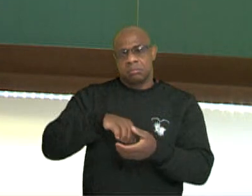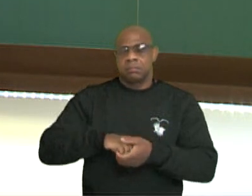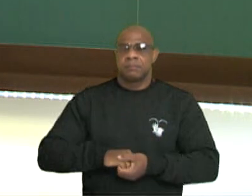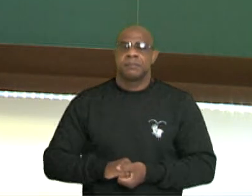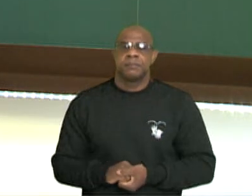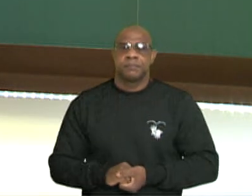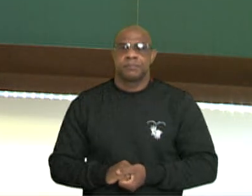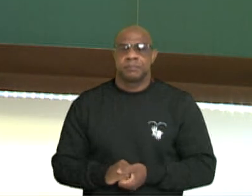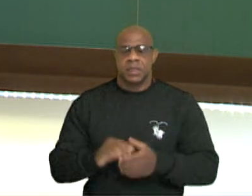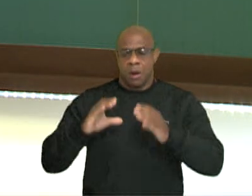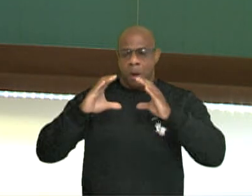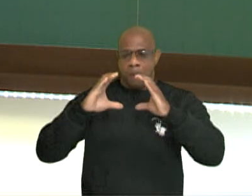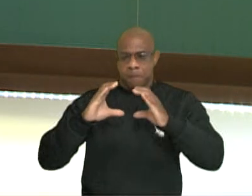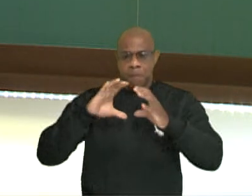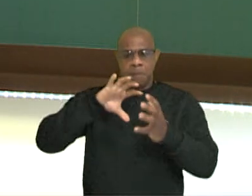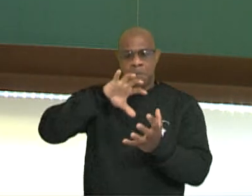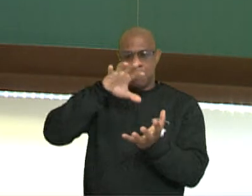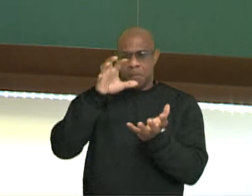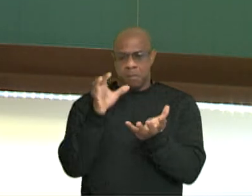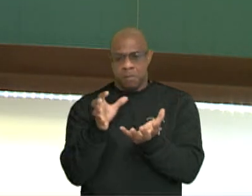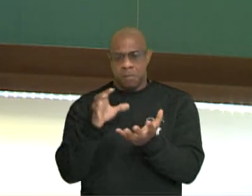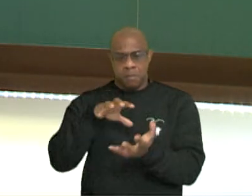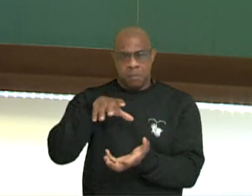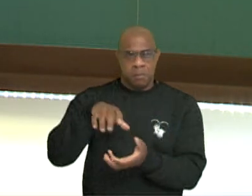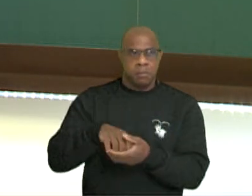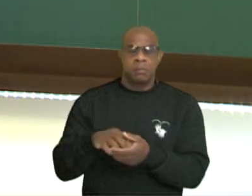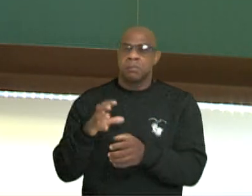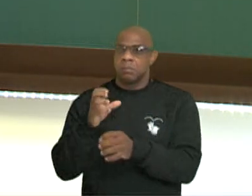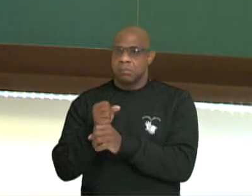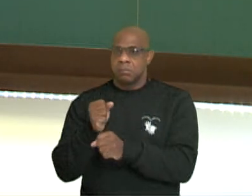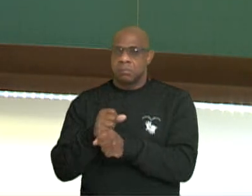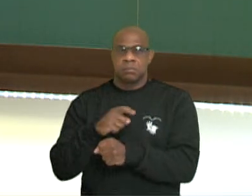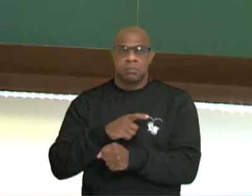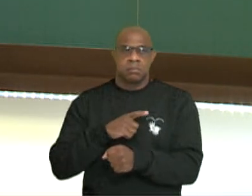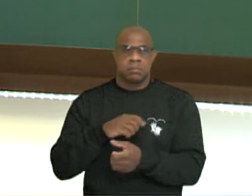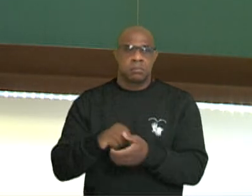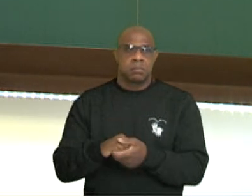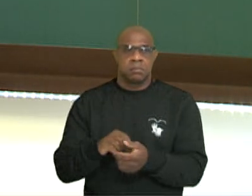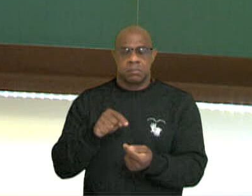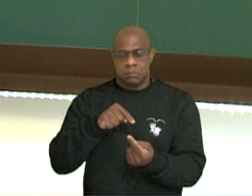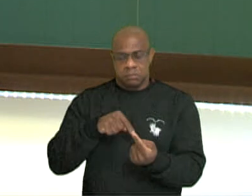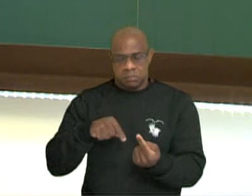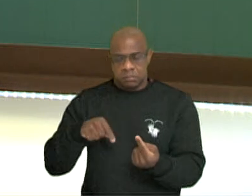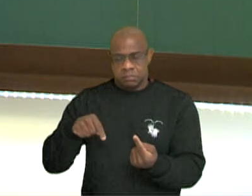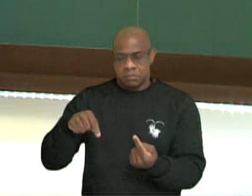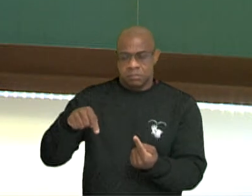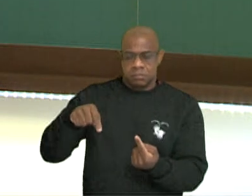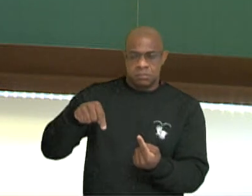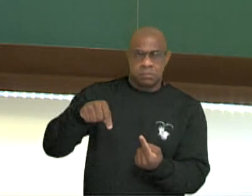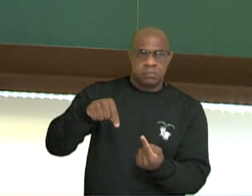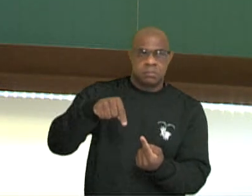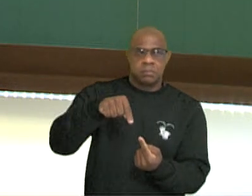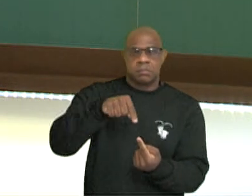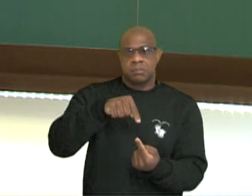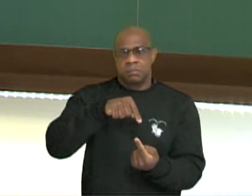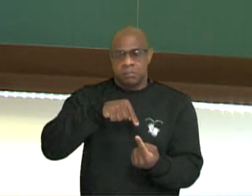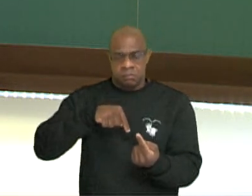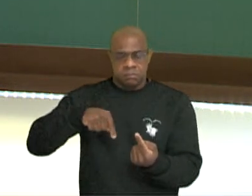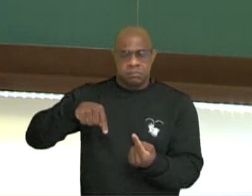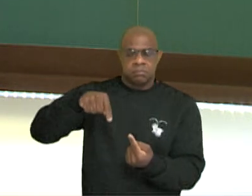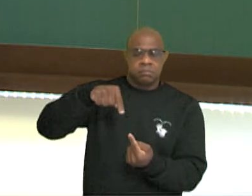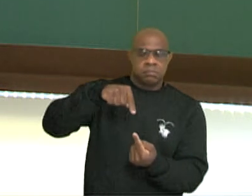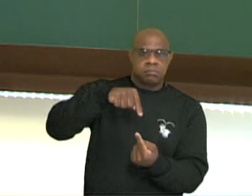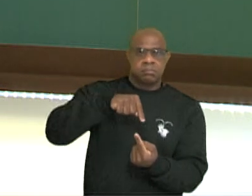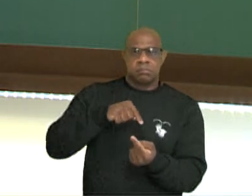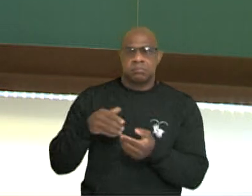bem oval. Nisso, o cálculo dele estava correto. Se sempre navegasse para o oeste, ele iria dar a volta no planeta, ele